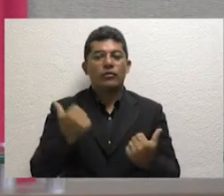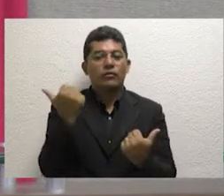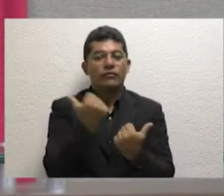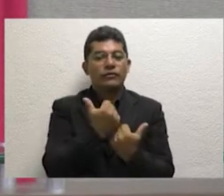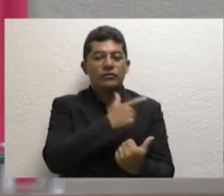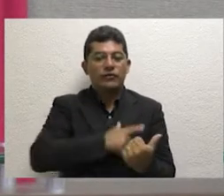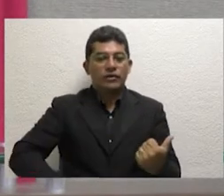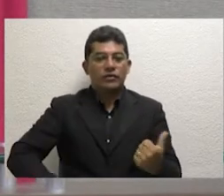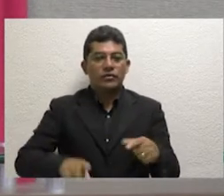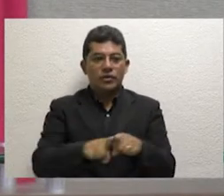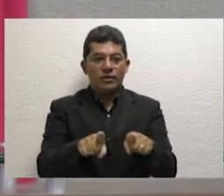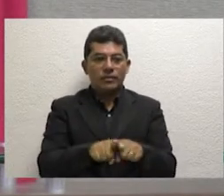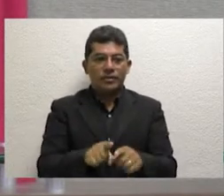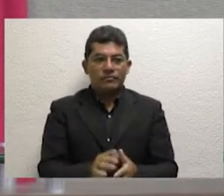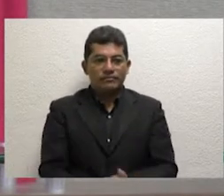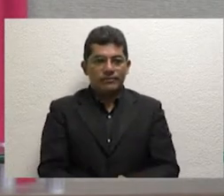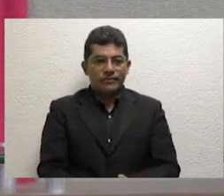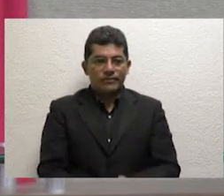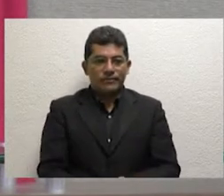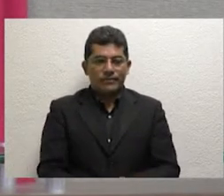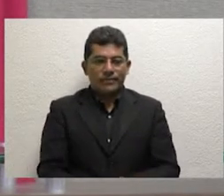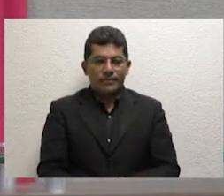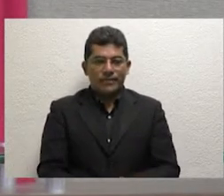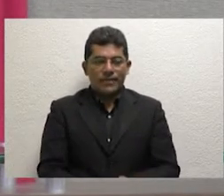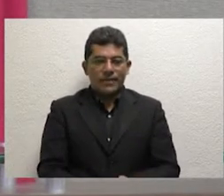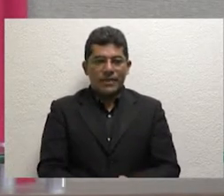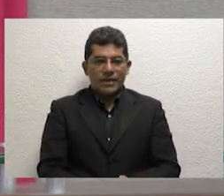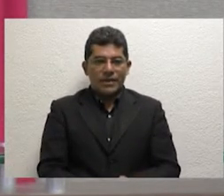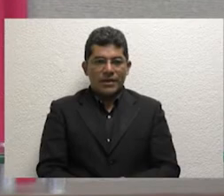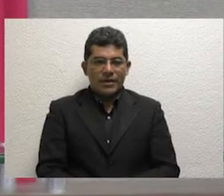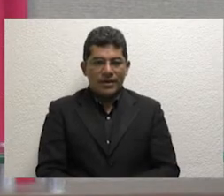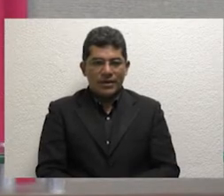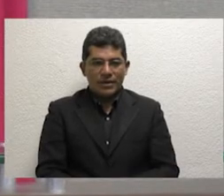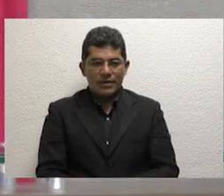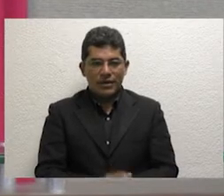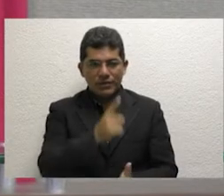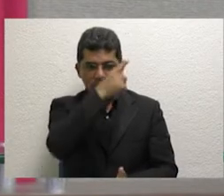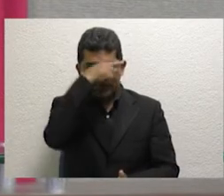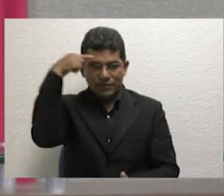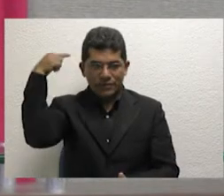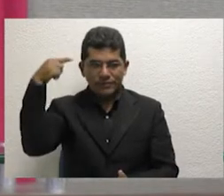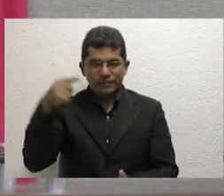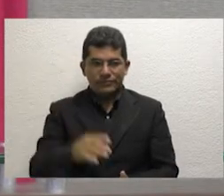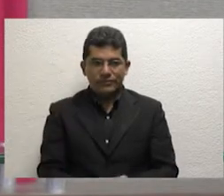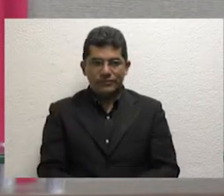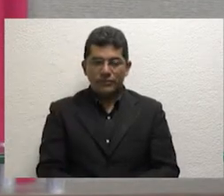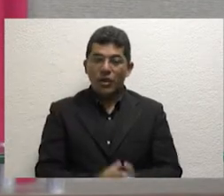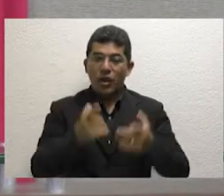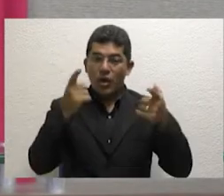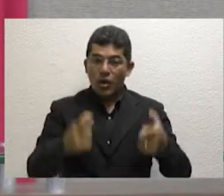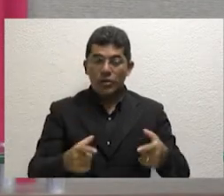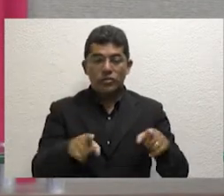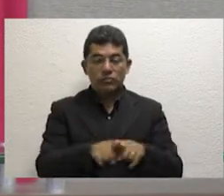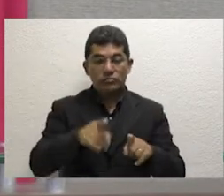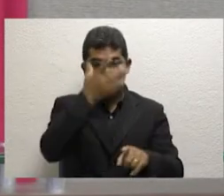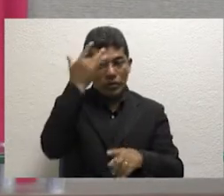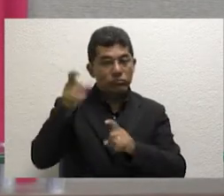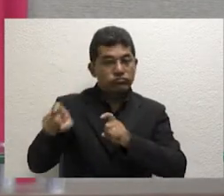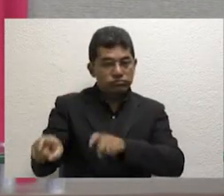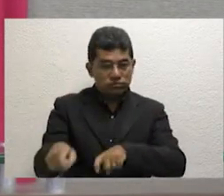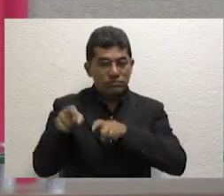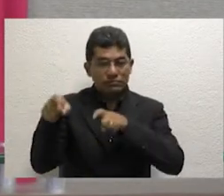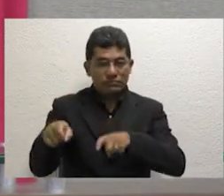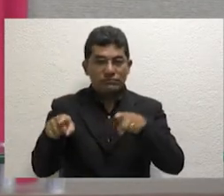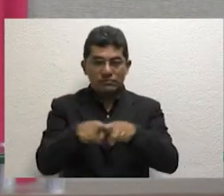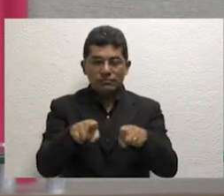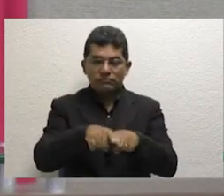presente, anunciando ali outros investimentos para os agricultores, investimentos